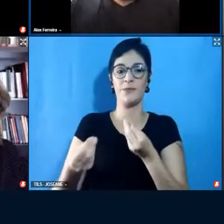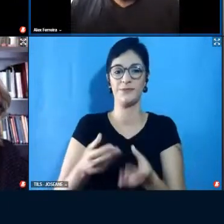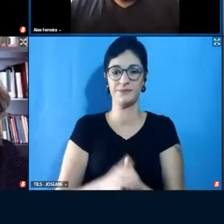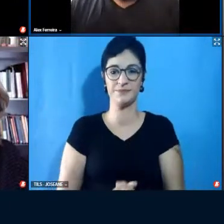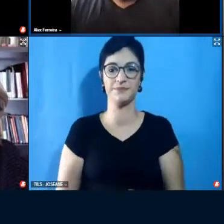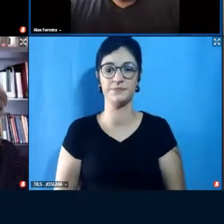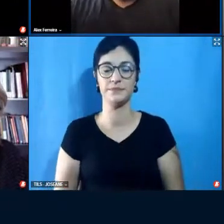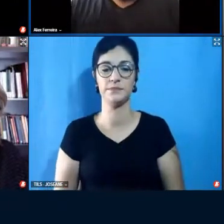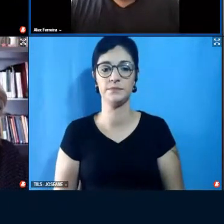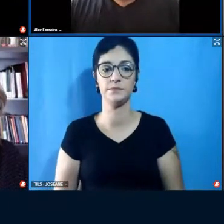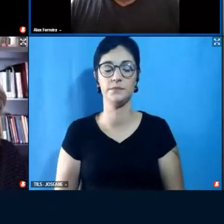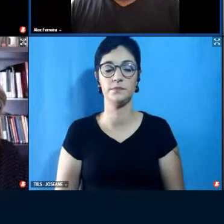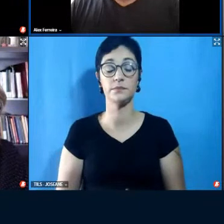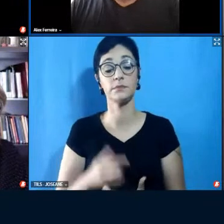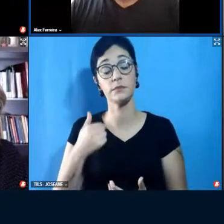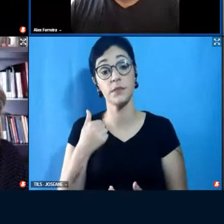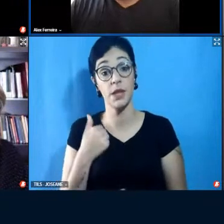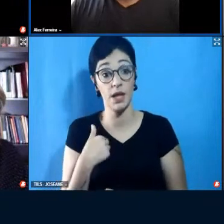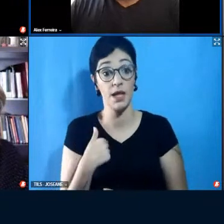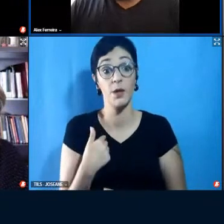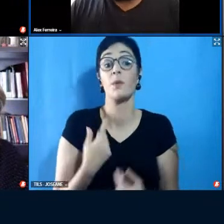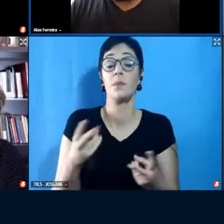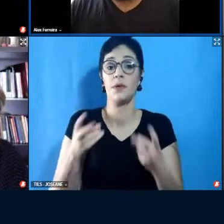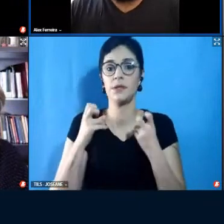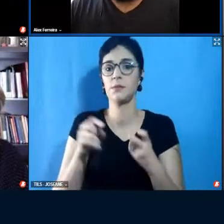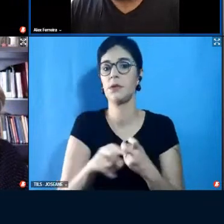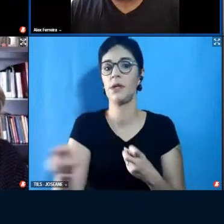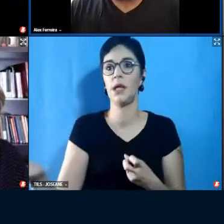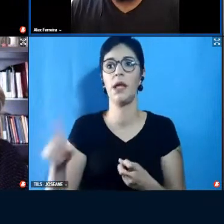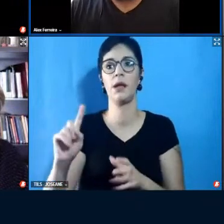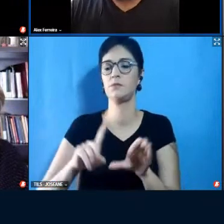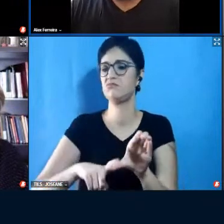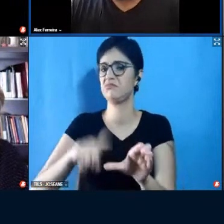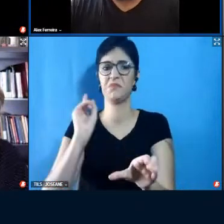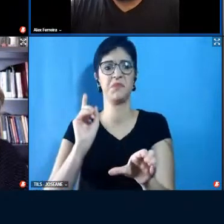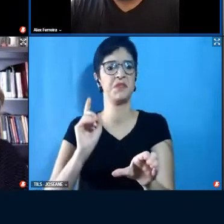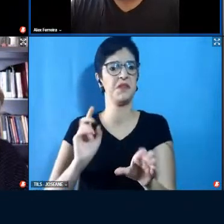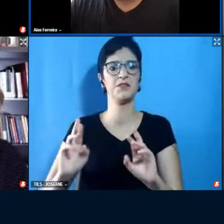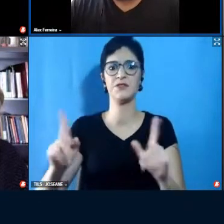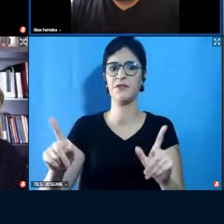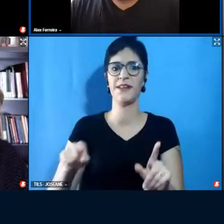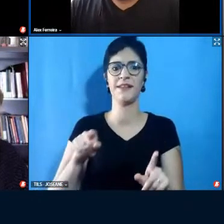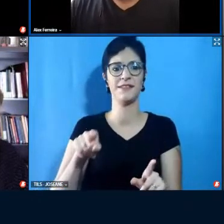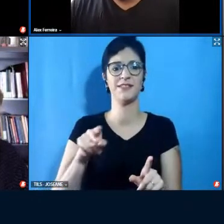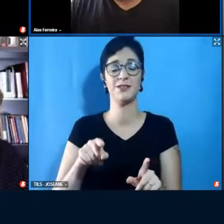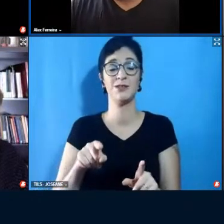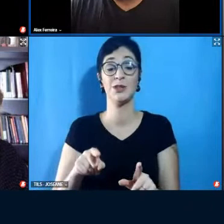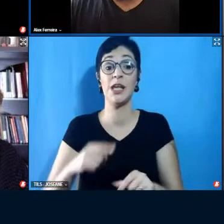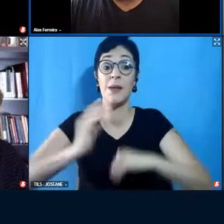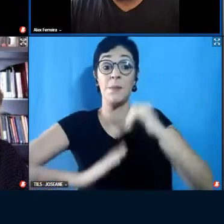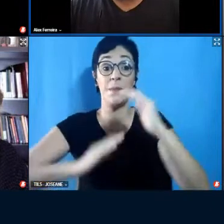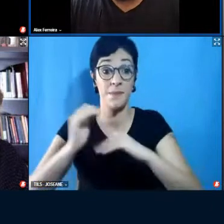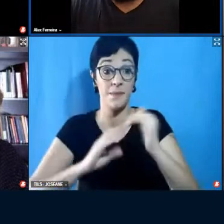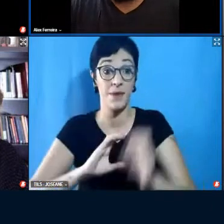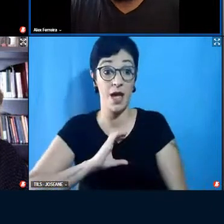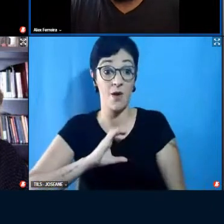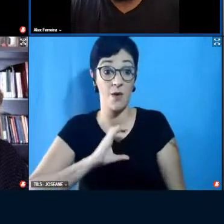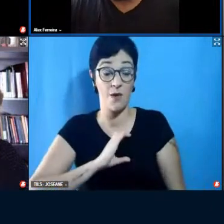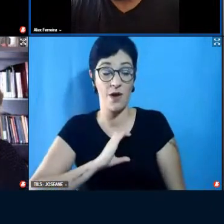Tá, eu identifico eles como muito proativos e é muito diversificado. A atividade do canto coral, ela atrai pessoas